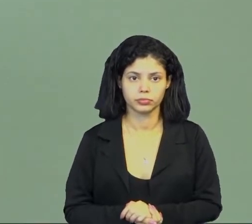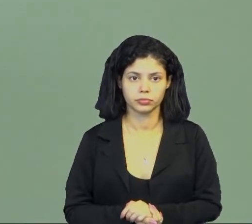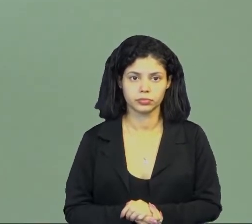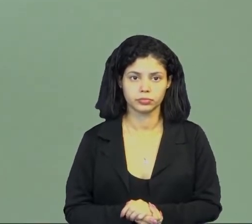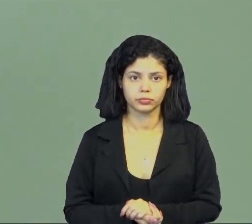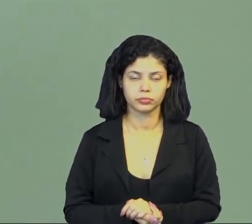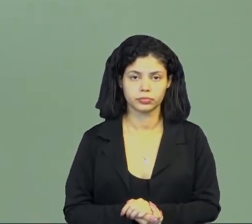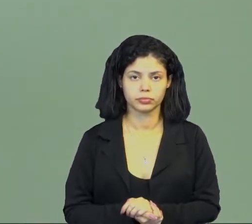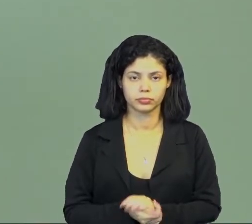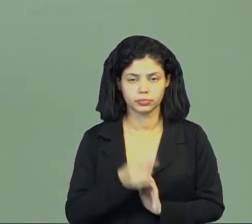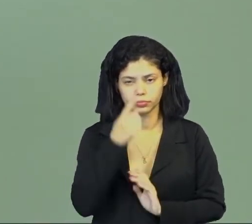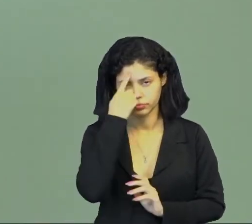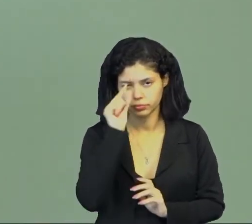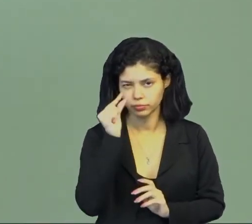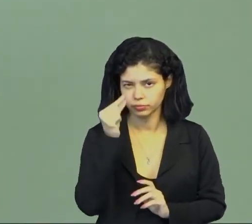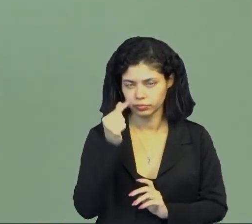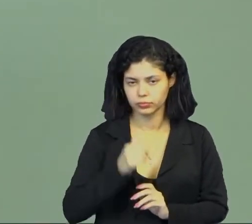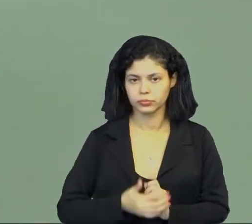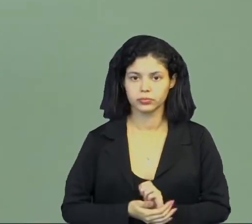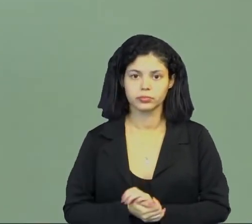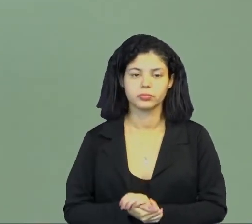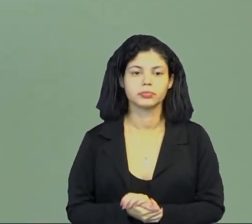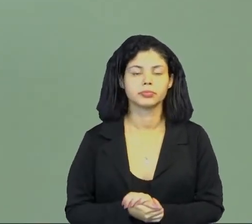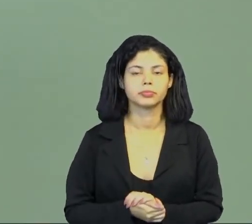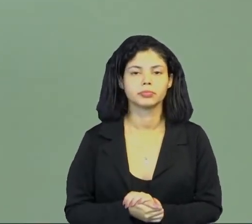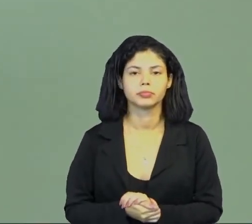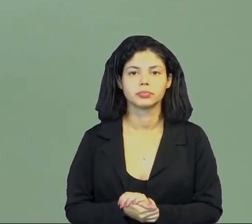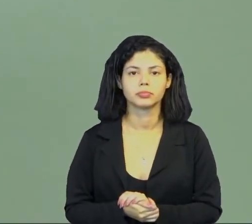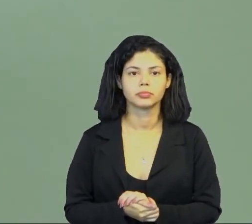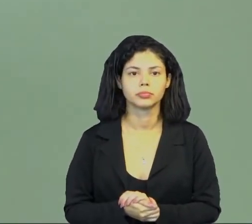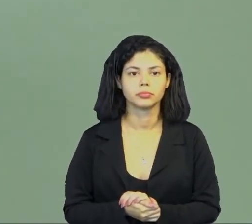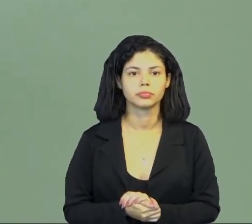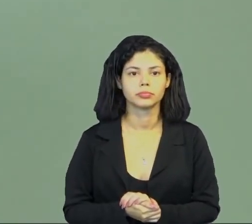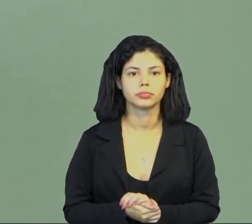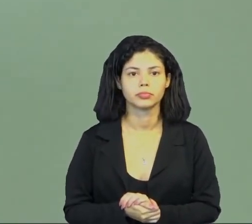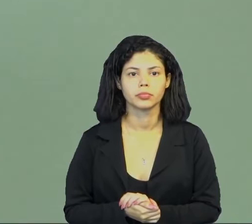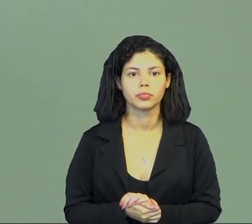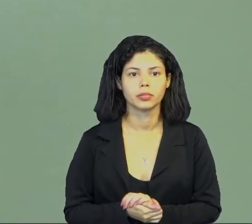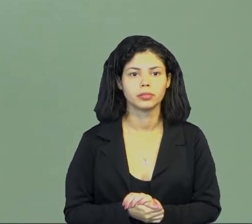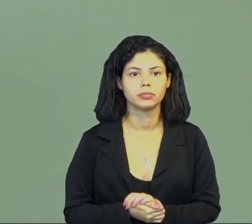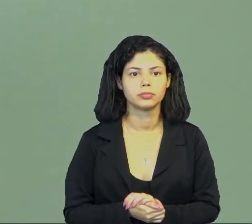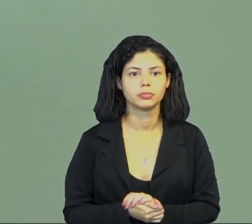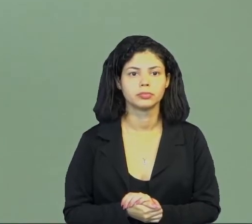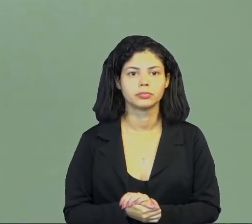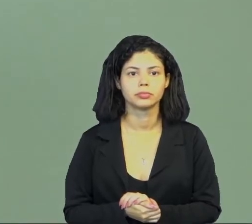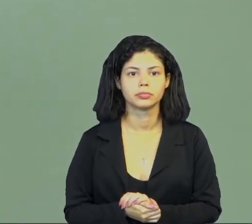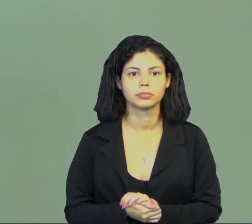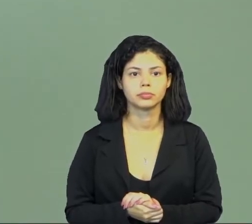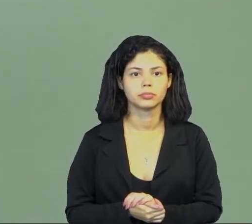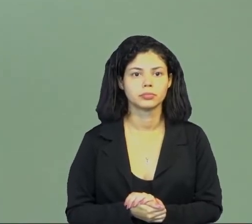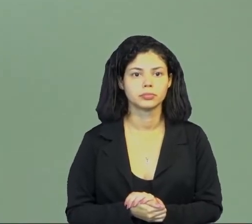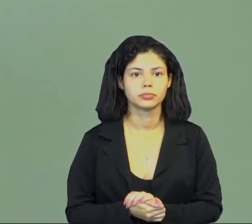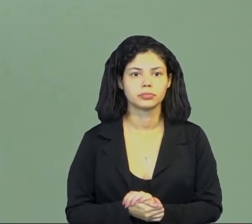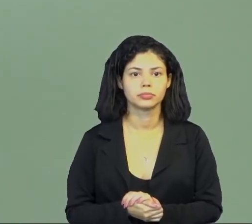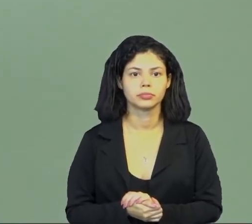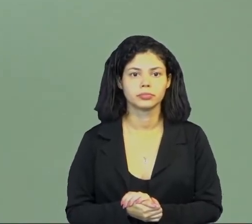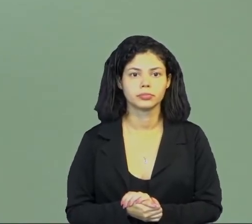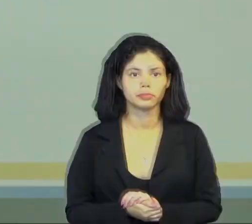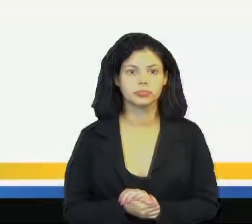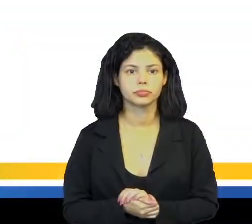Vamos lá pensar um pouquinho, e aí a gente vai ver a nossa resposta. Vamos lá?